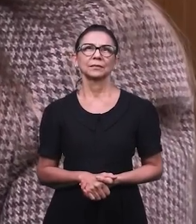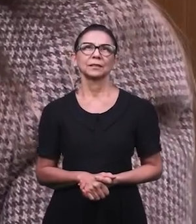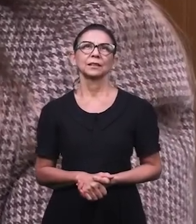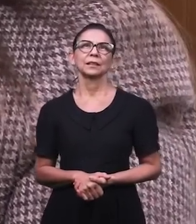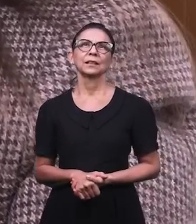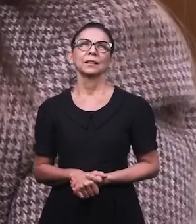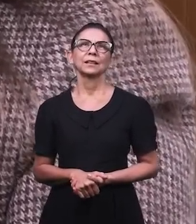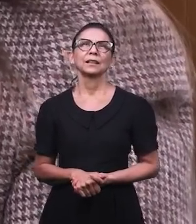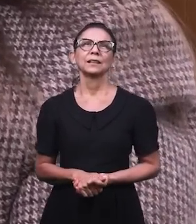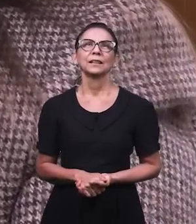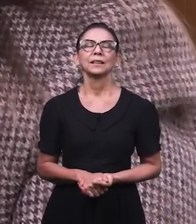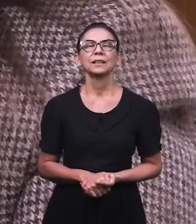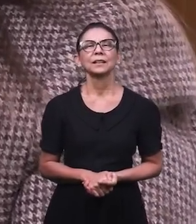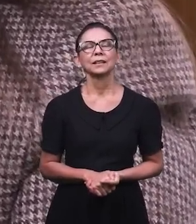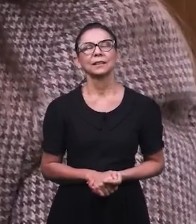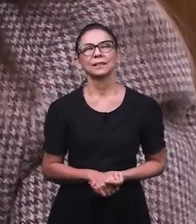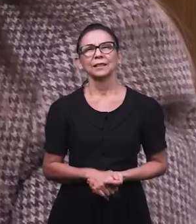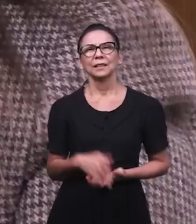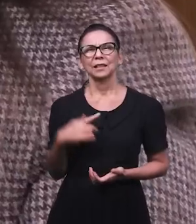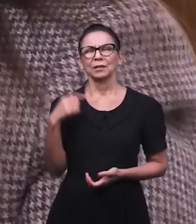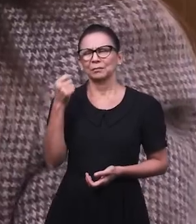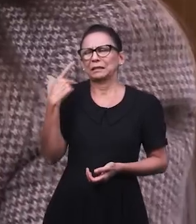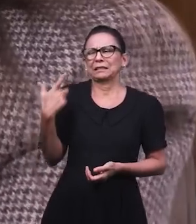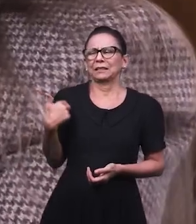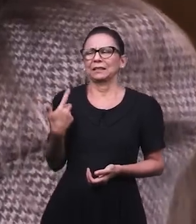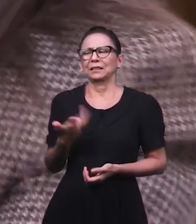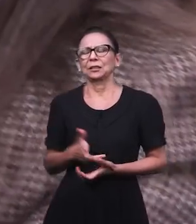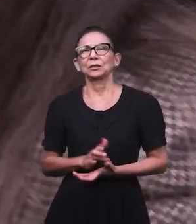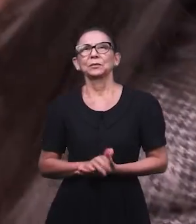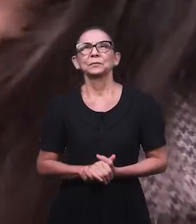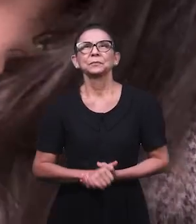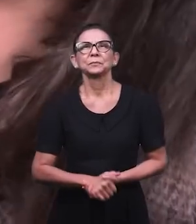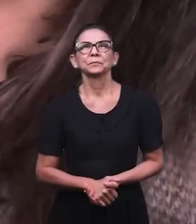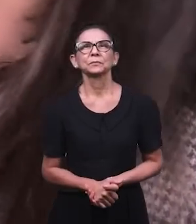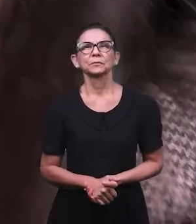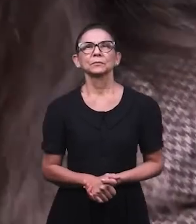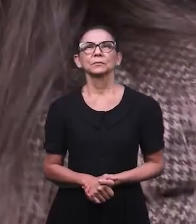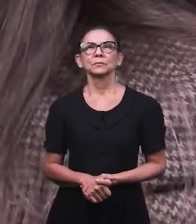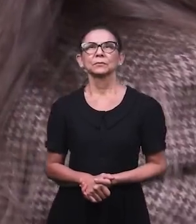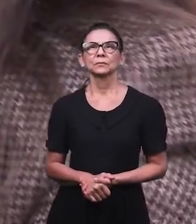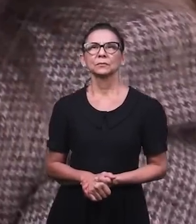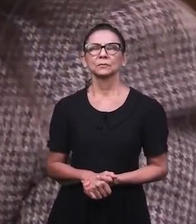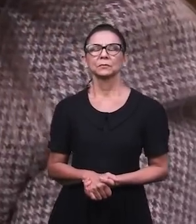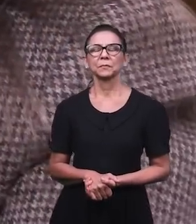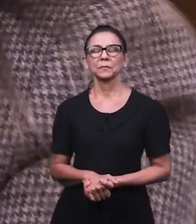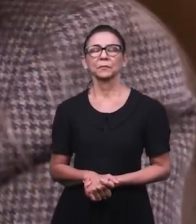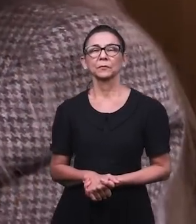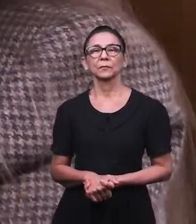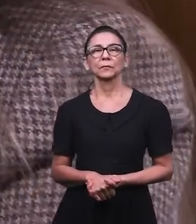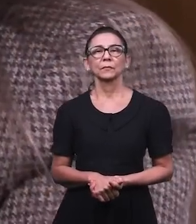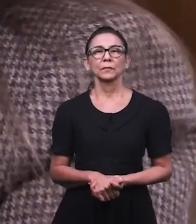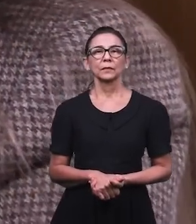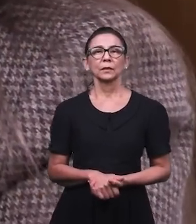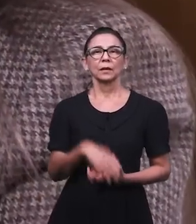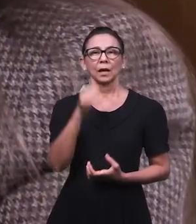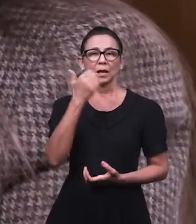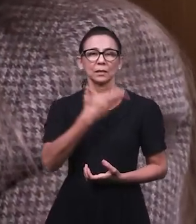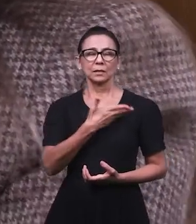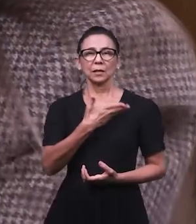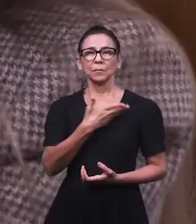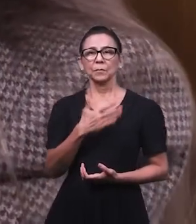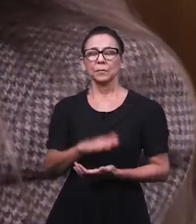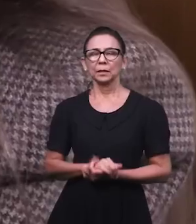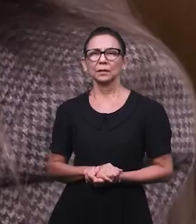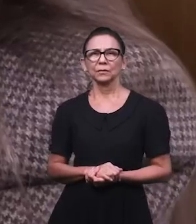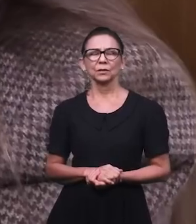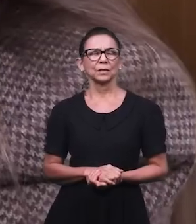bota em Vitória, porque tava acho que o pessoal devia me achar meio esquisita. Aí, cheguei de manhã, sentei lá na frente, e ela chegou pra mim e falou assim, me